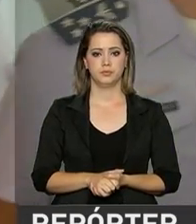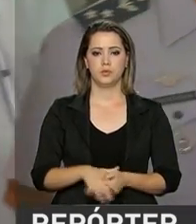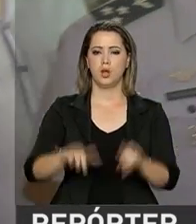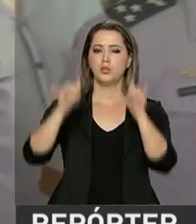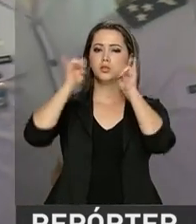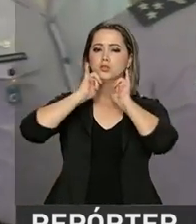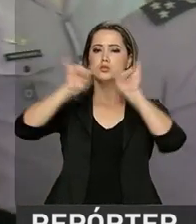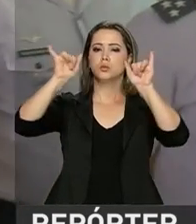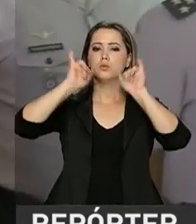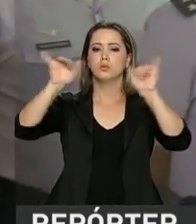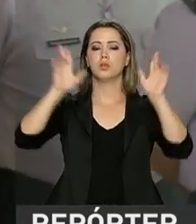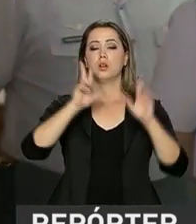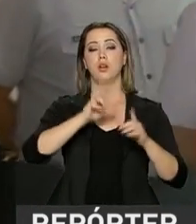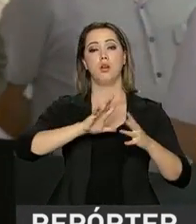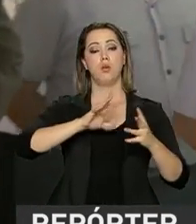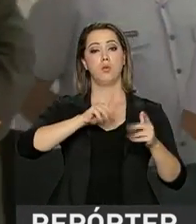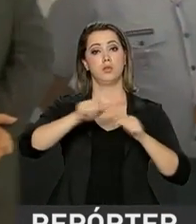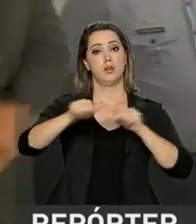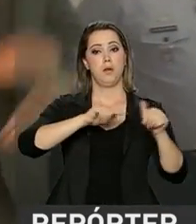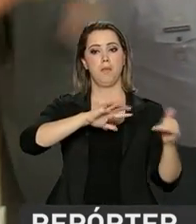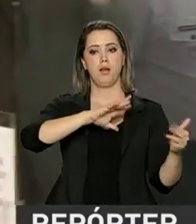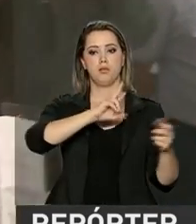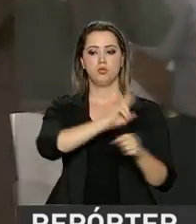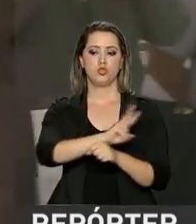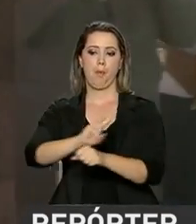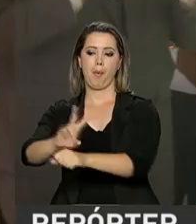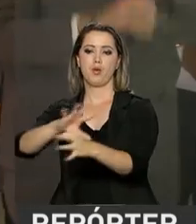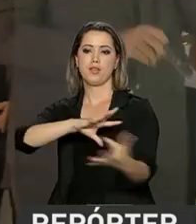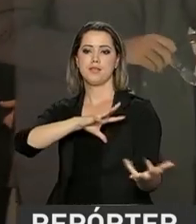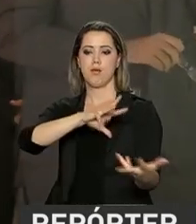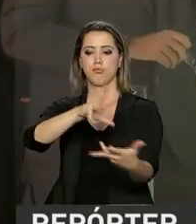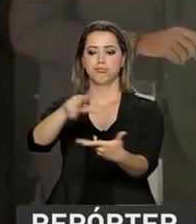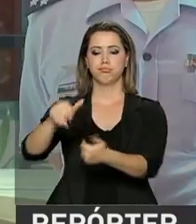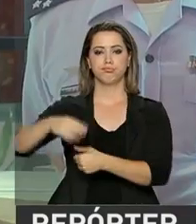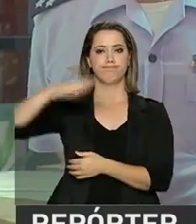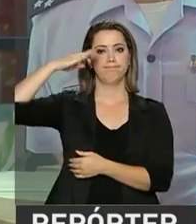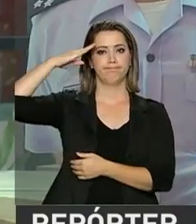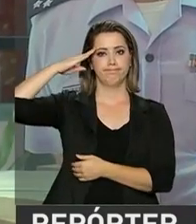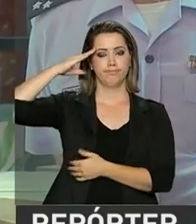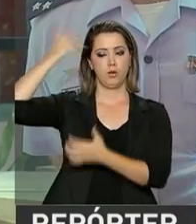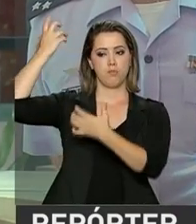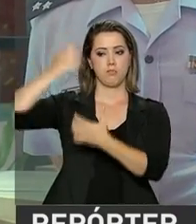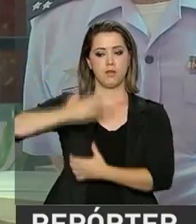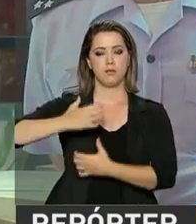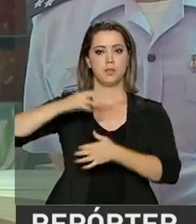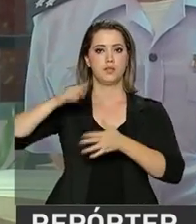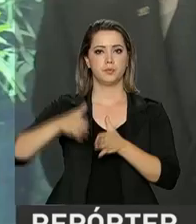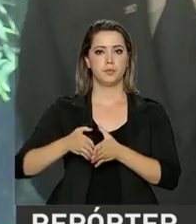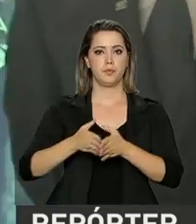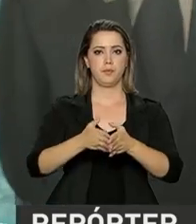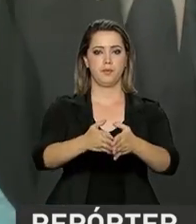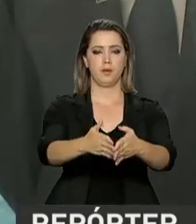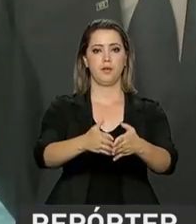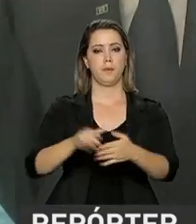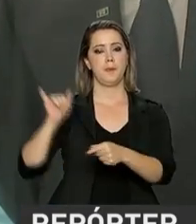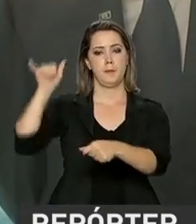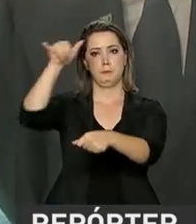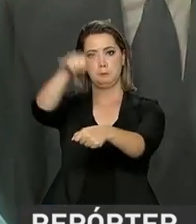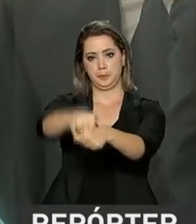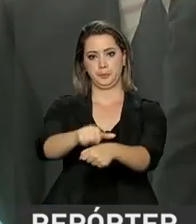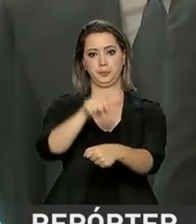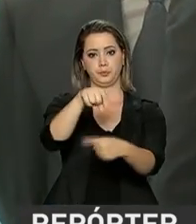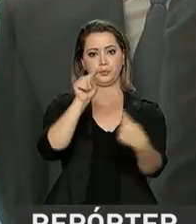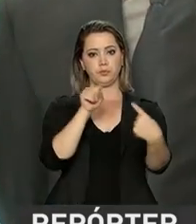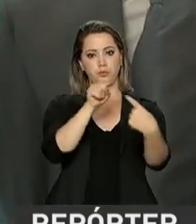divulgar as ações de Proteção Ambiental adotadas pela Marinha pelo exército e pela aeronáutica Este é o objetivo do